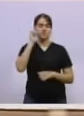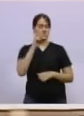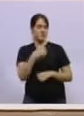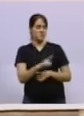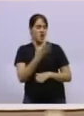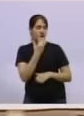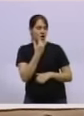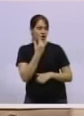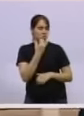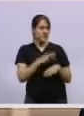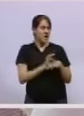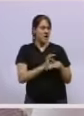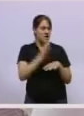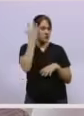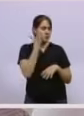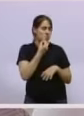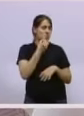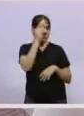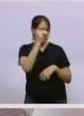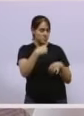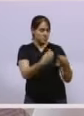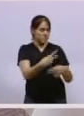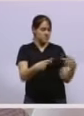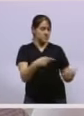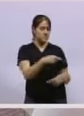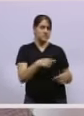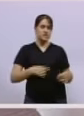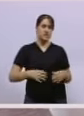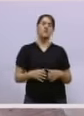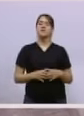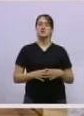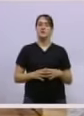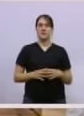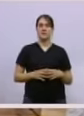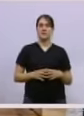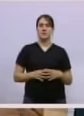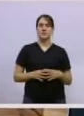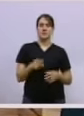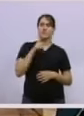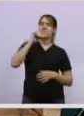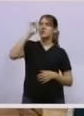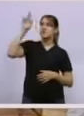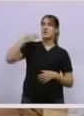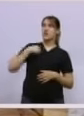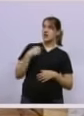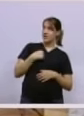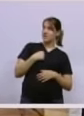Que pessoa obediente. Vou dar um prêmio para ele. Está vendo, Senhor? Eu estou aqui,